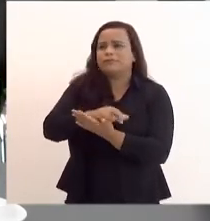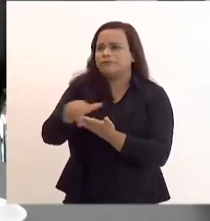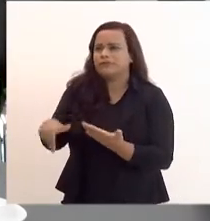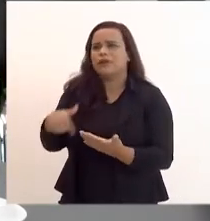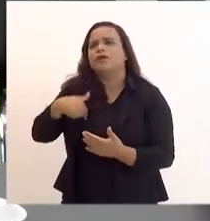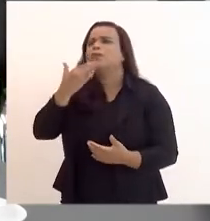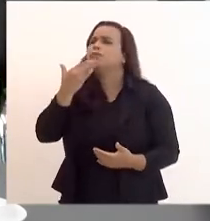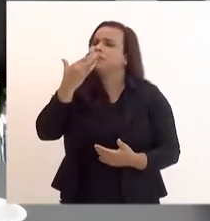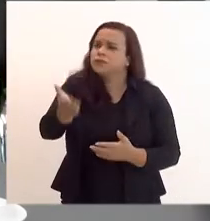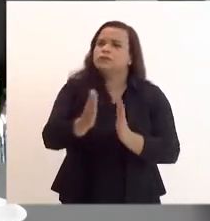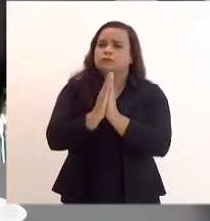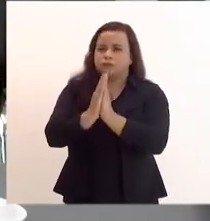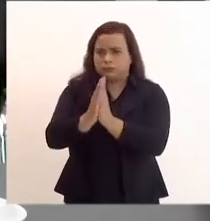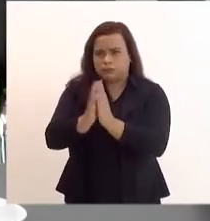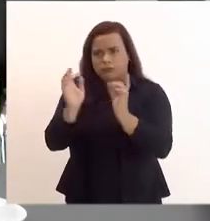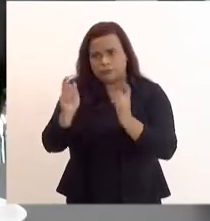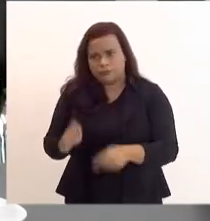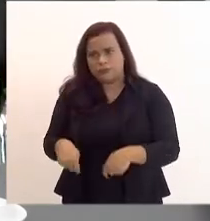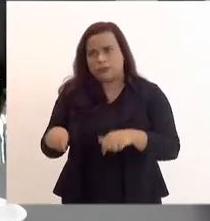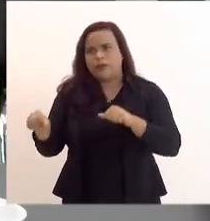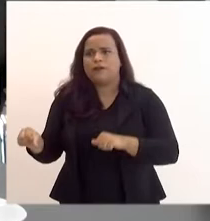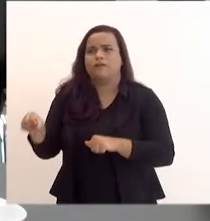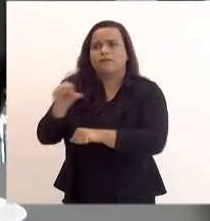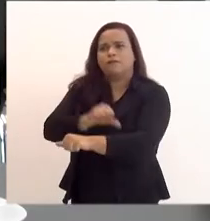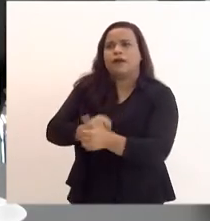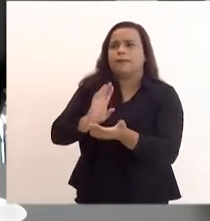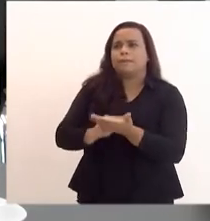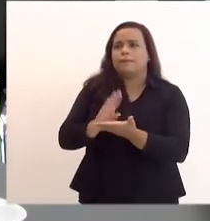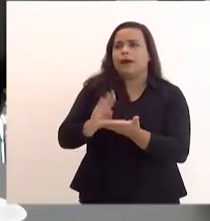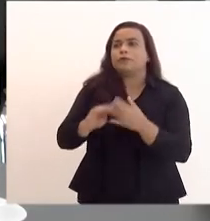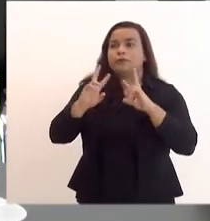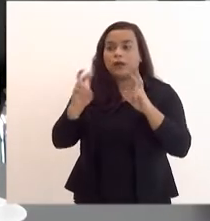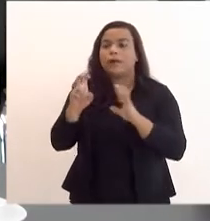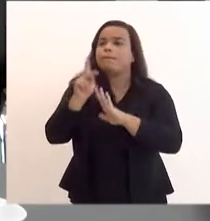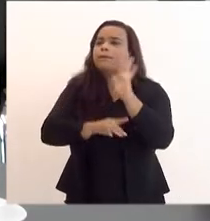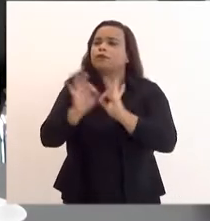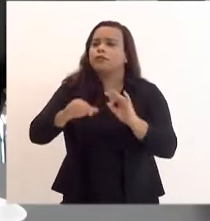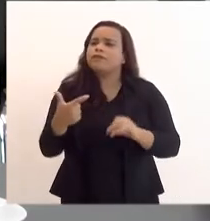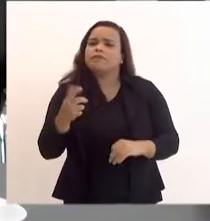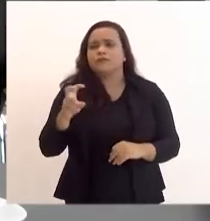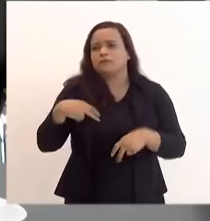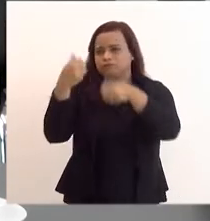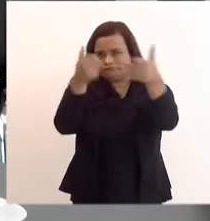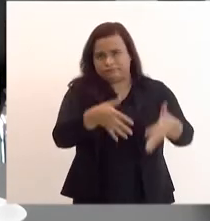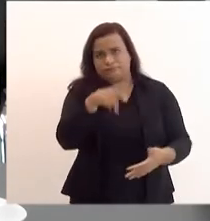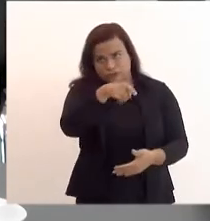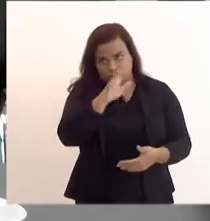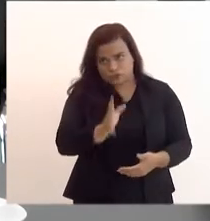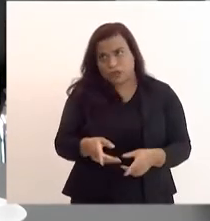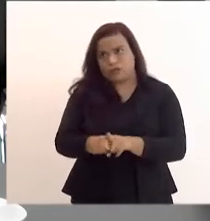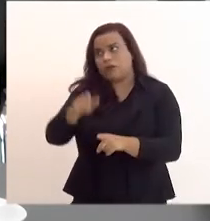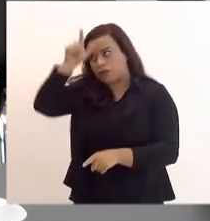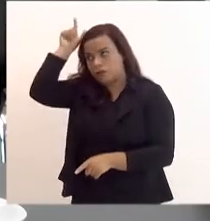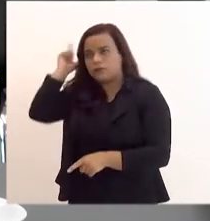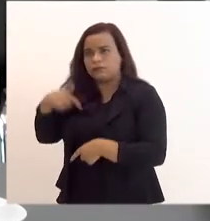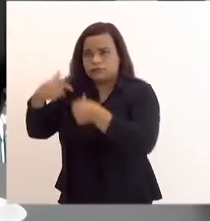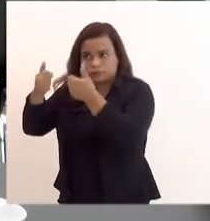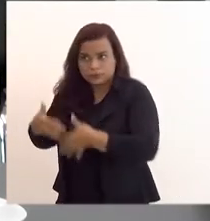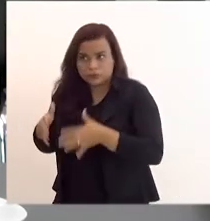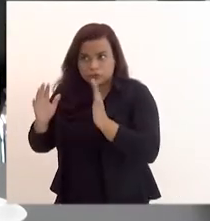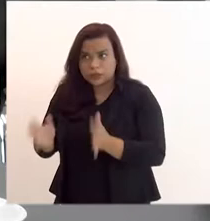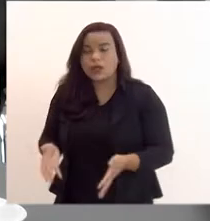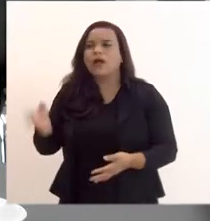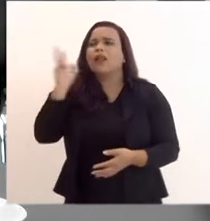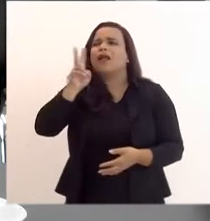fosse possível, depois a inversão de pauta em relação ao projeto 25, que eu já falei com Vossa Excelência, até já falei com o Luiz Paulo também,